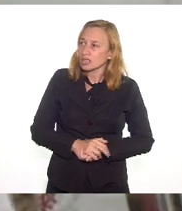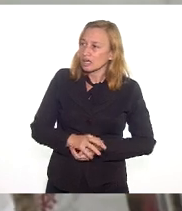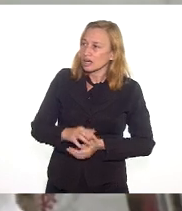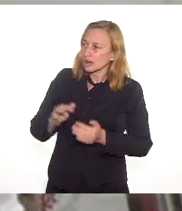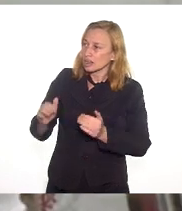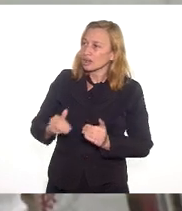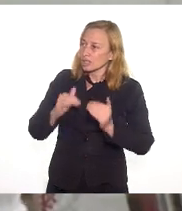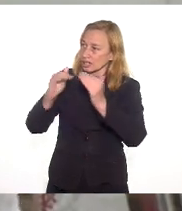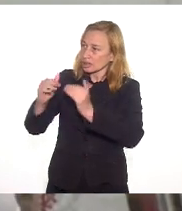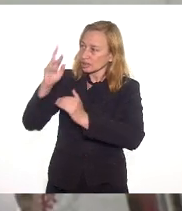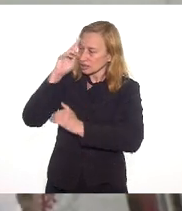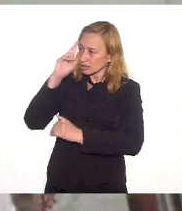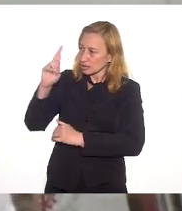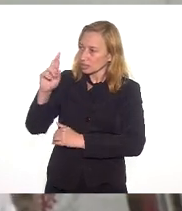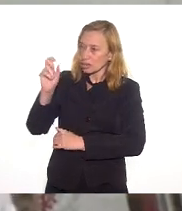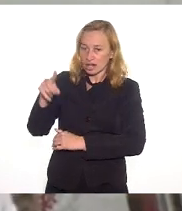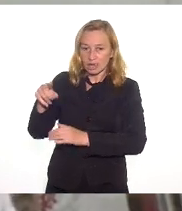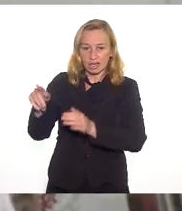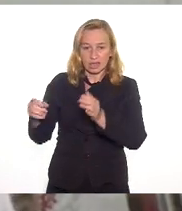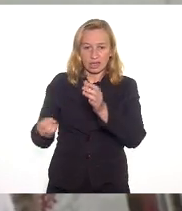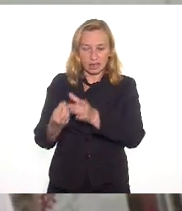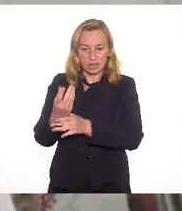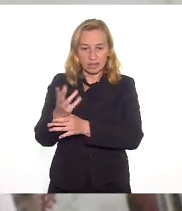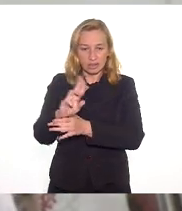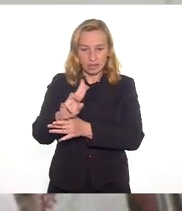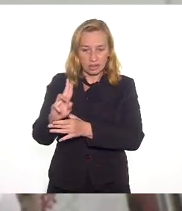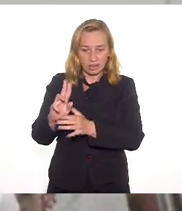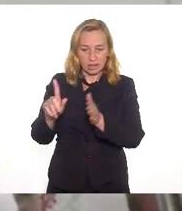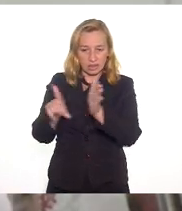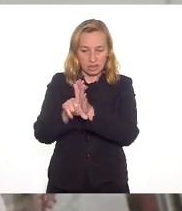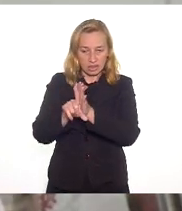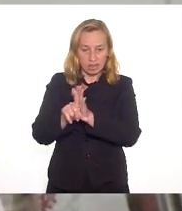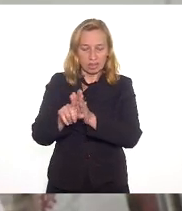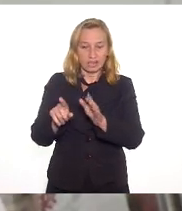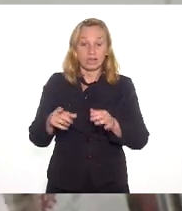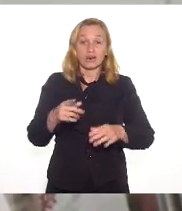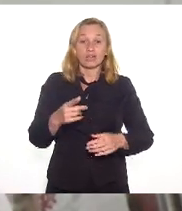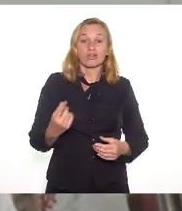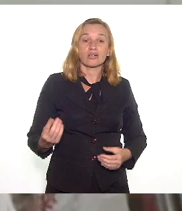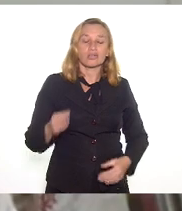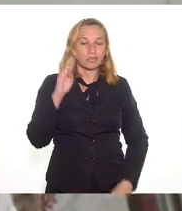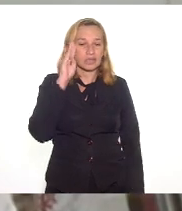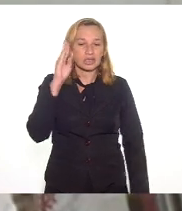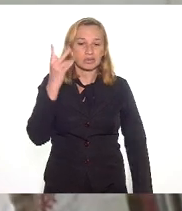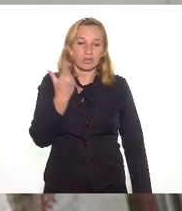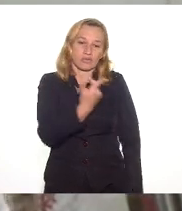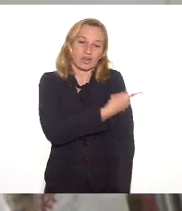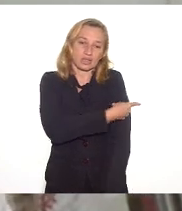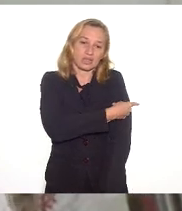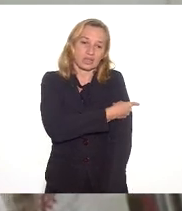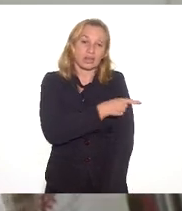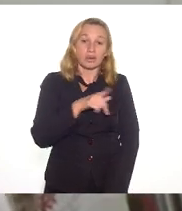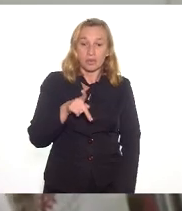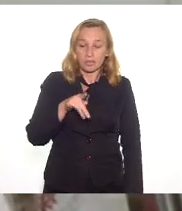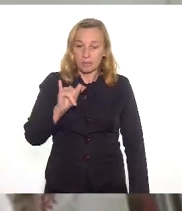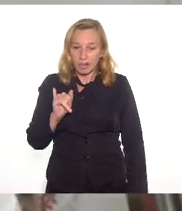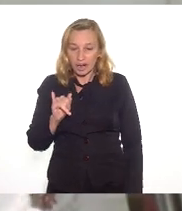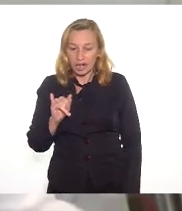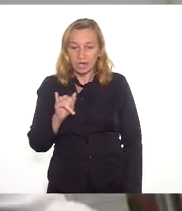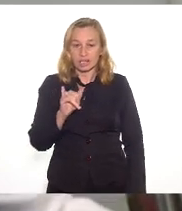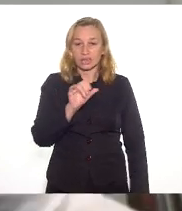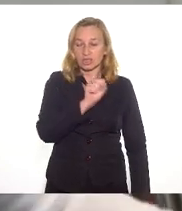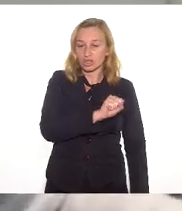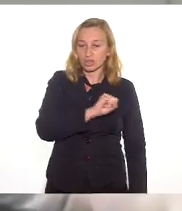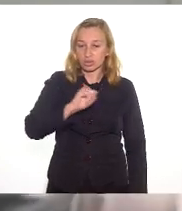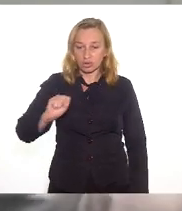é coautora dessa lei, que estabelece a prioridade na vacinação para os pais, tutores